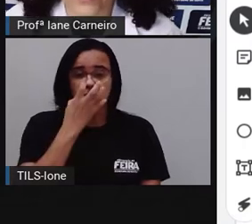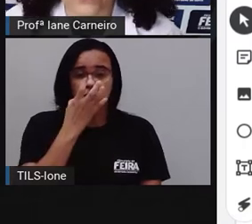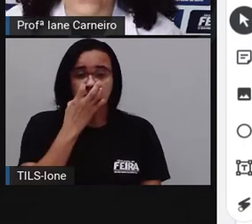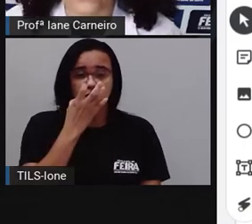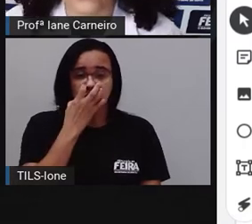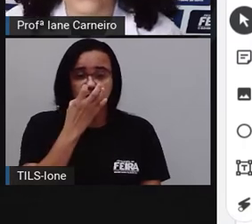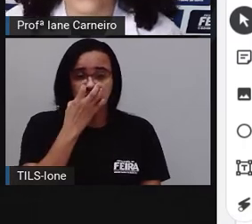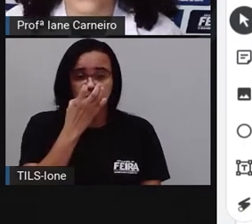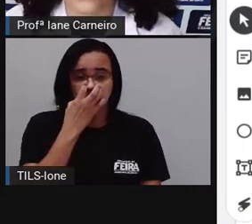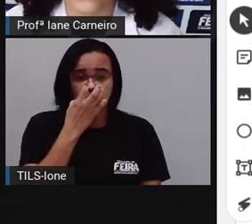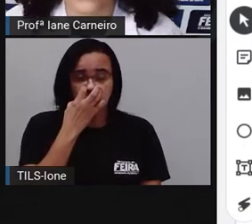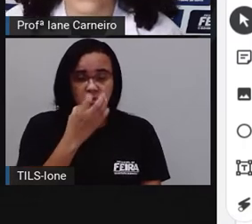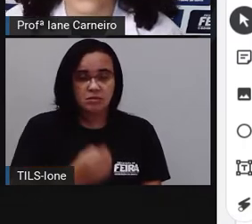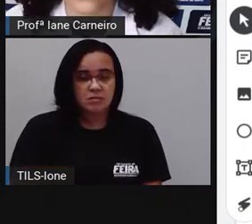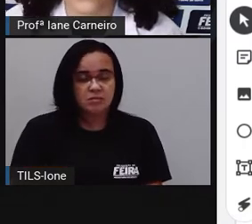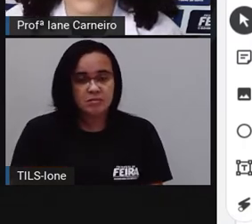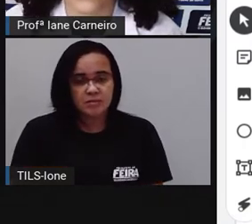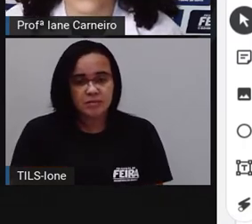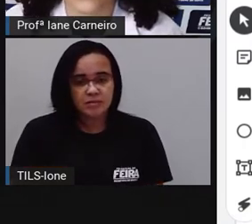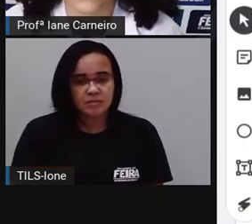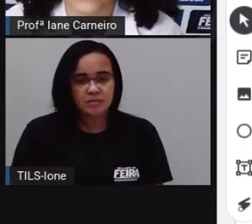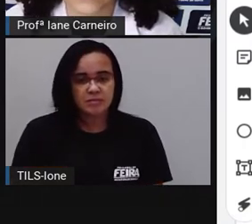os outros.